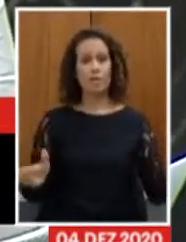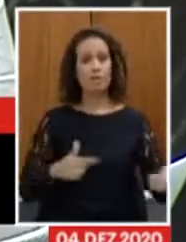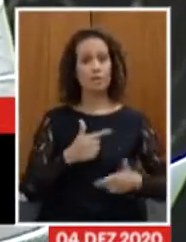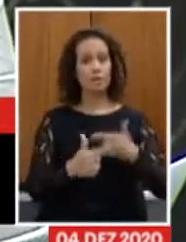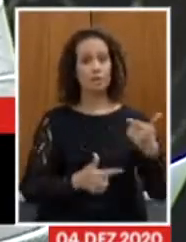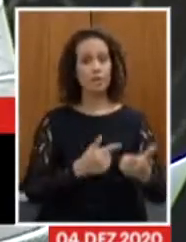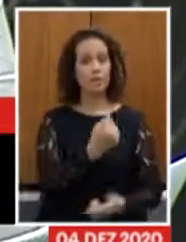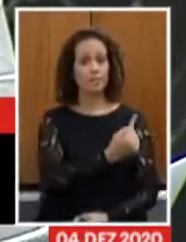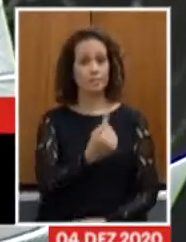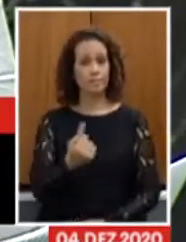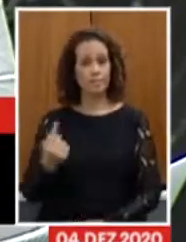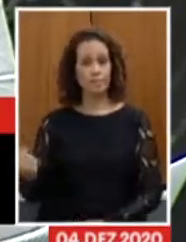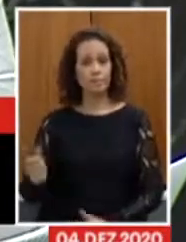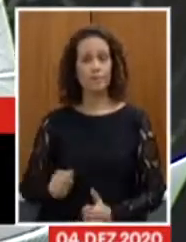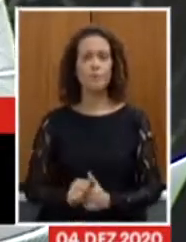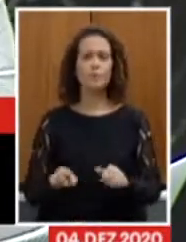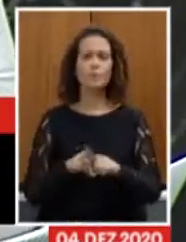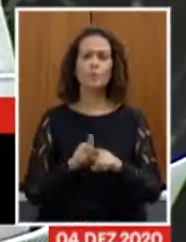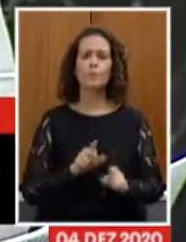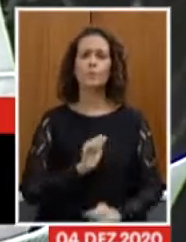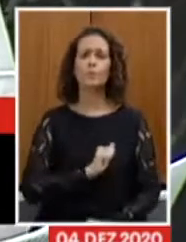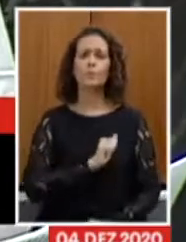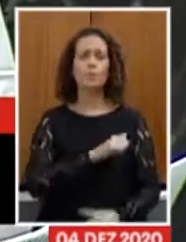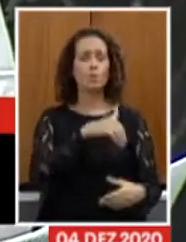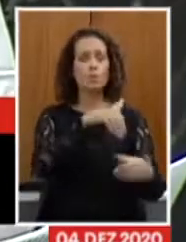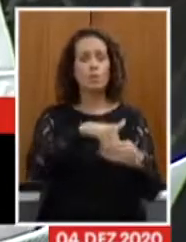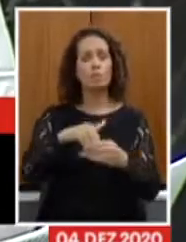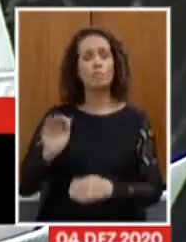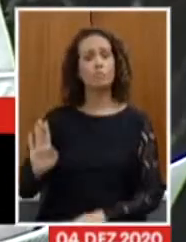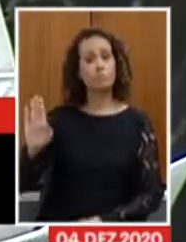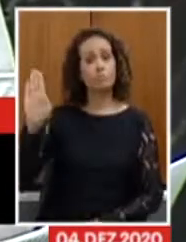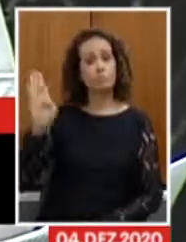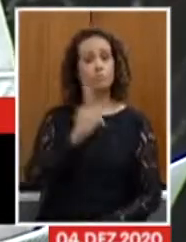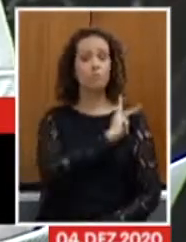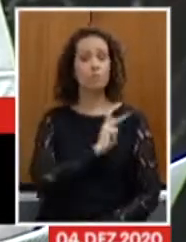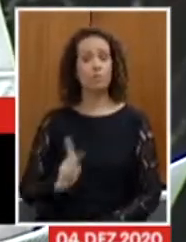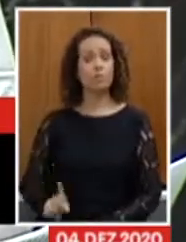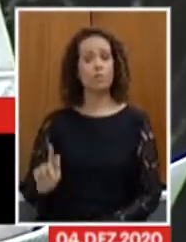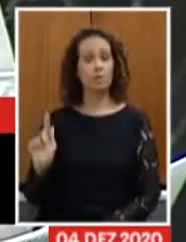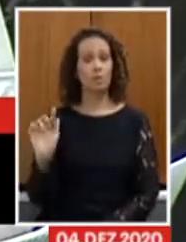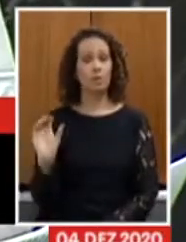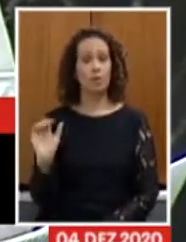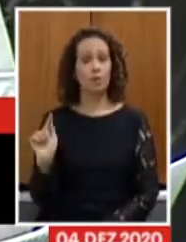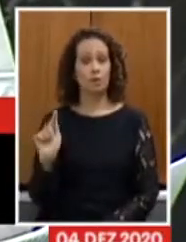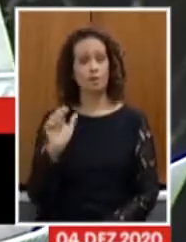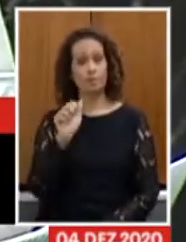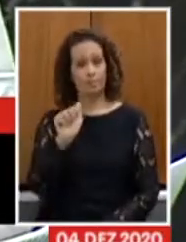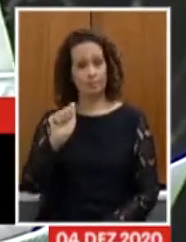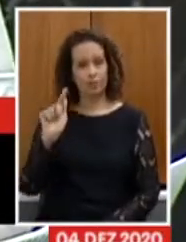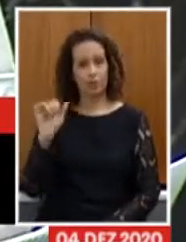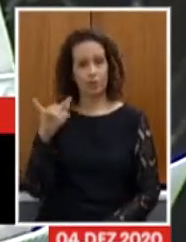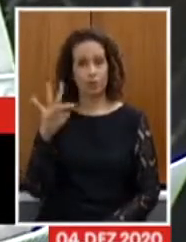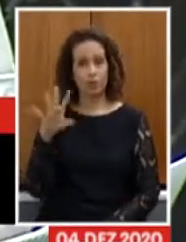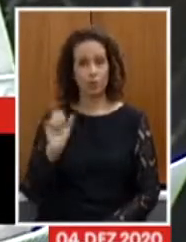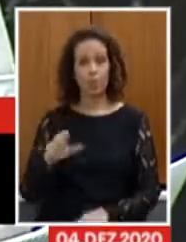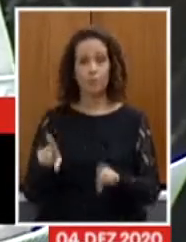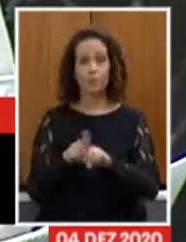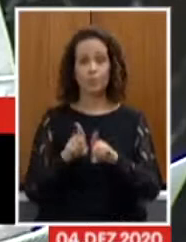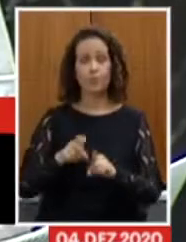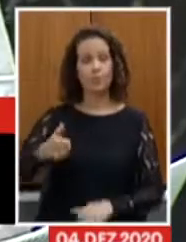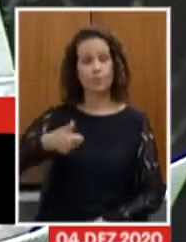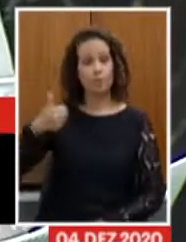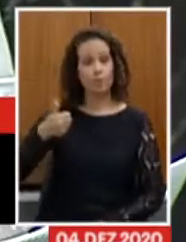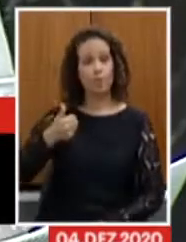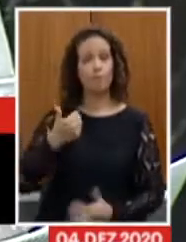o que a presidência proclama os eleitos. Presidente, deputado Agostinho Patrus, primeiro vice-presidente, deputado Antônio Carlos